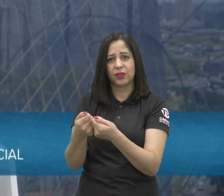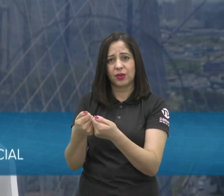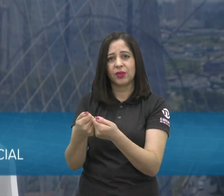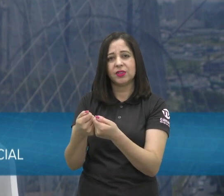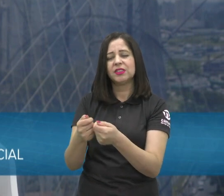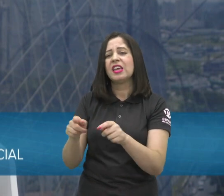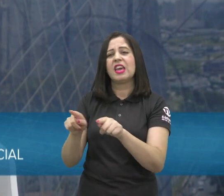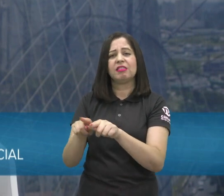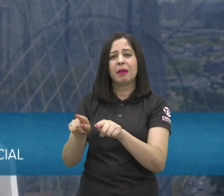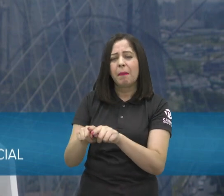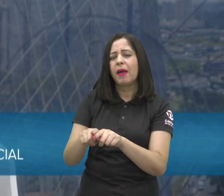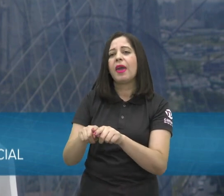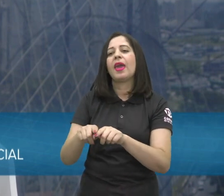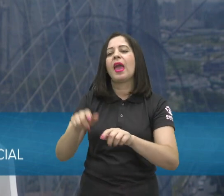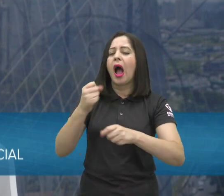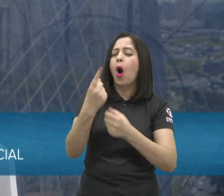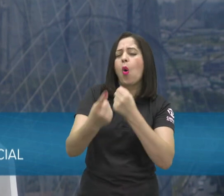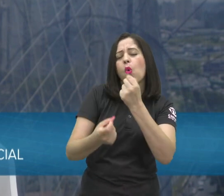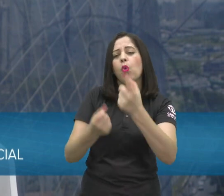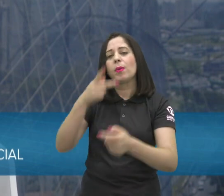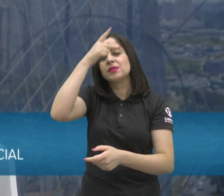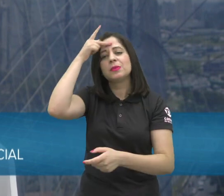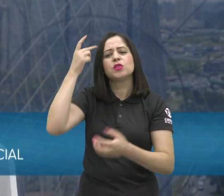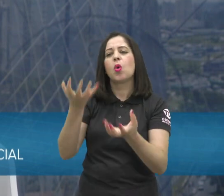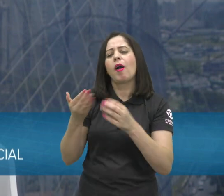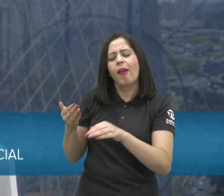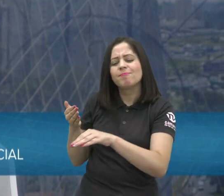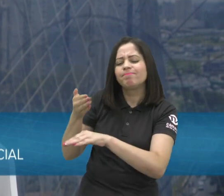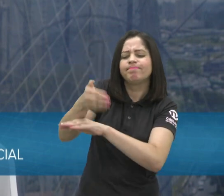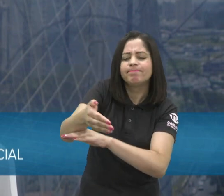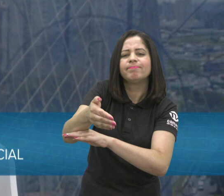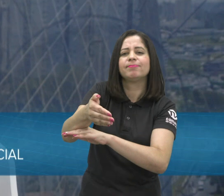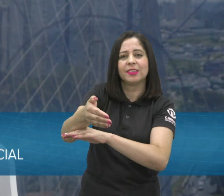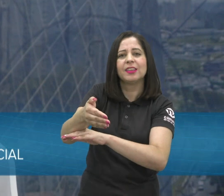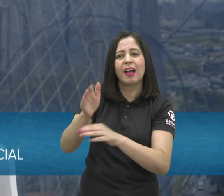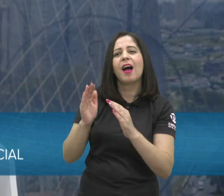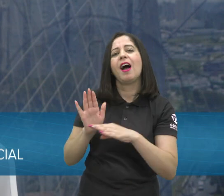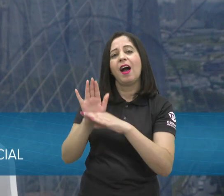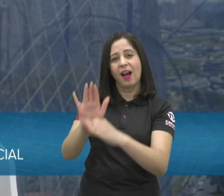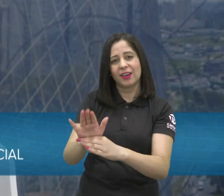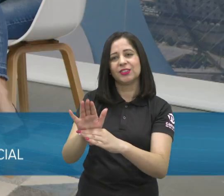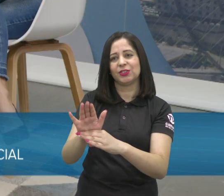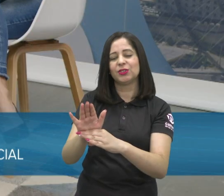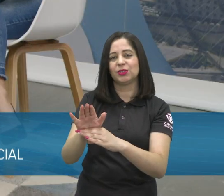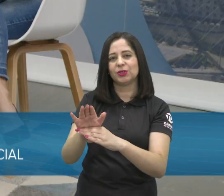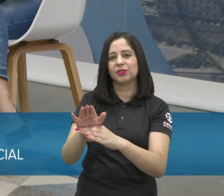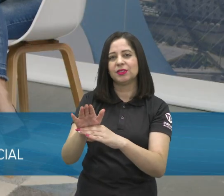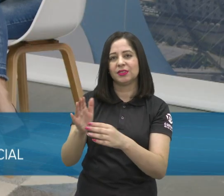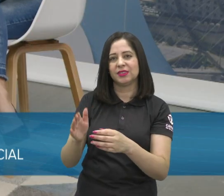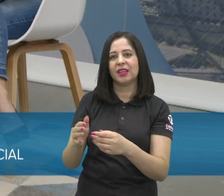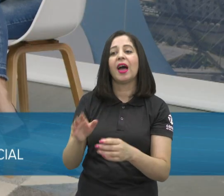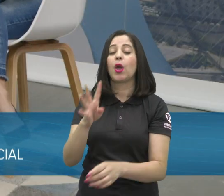também de querer chegar, né, para a população, e a gente sabe que são essas que estão muito próximas, né, muito próximas,